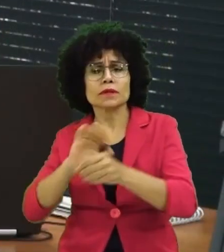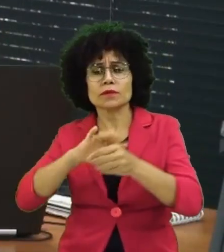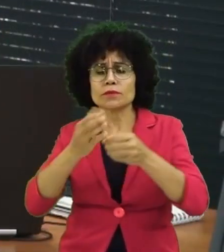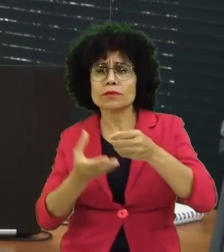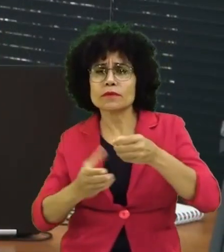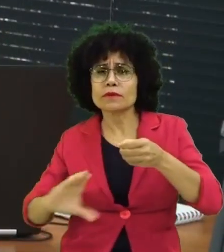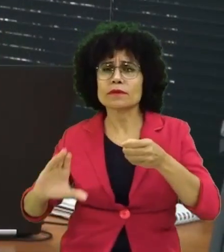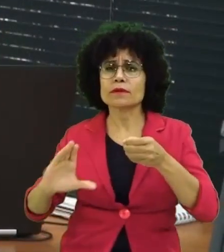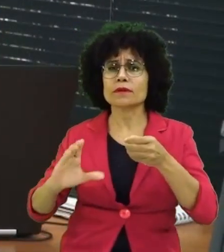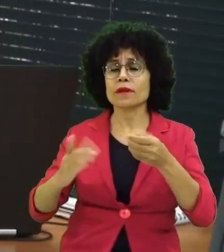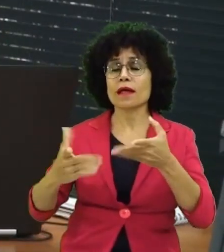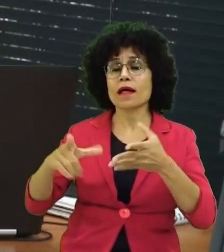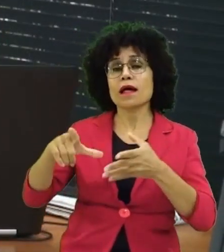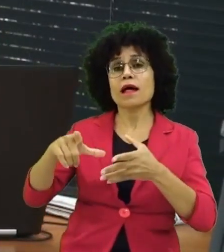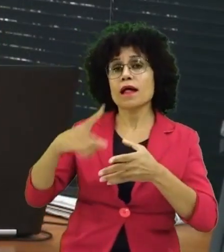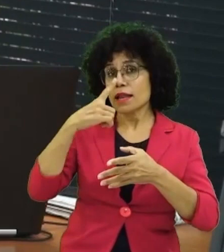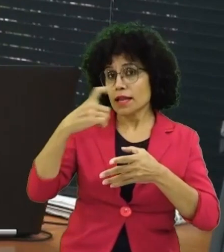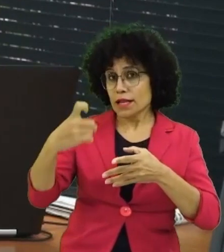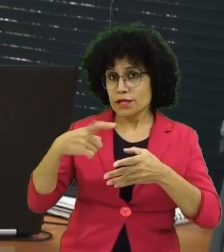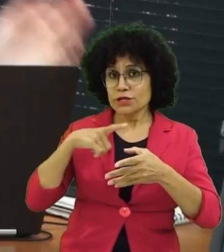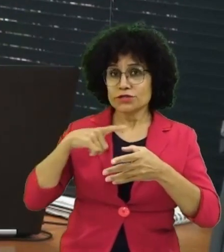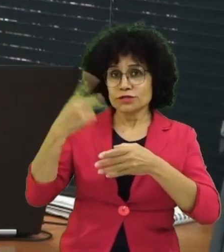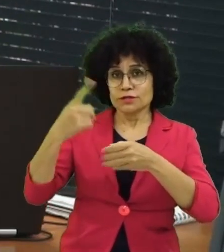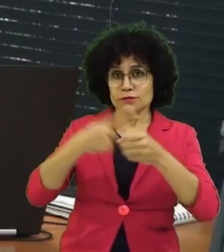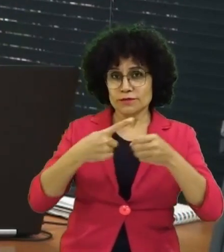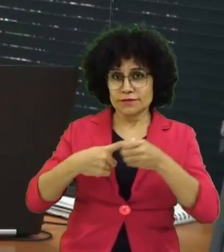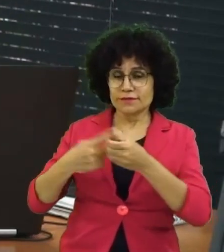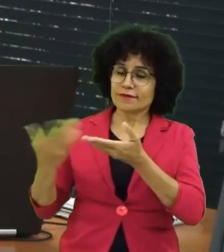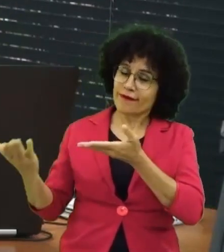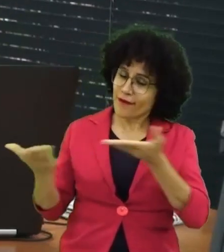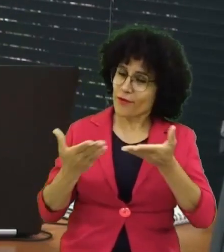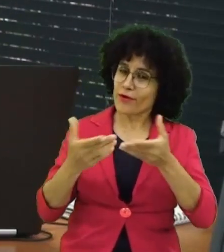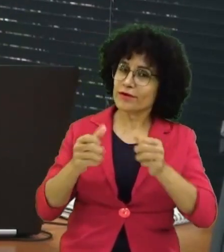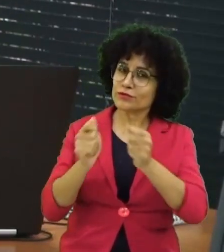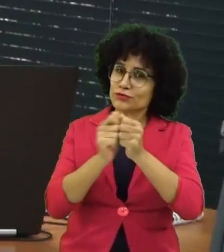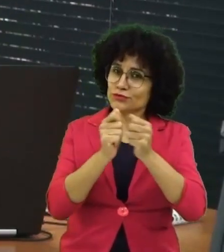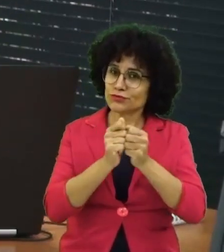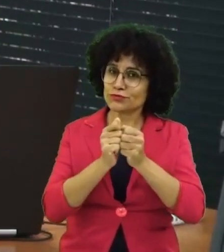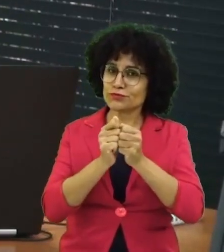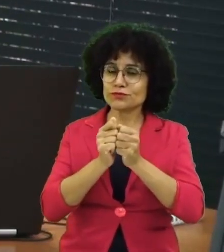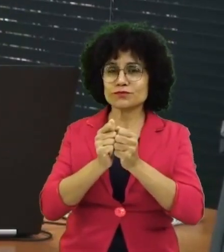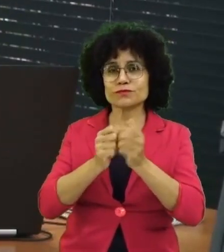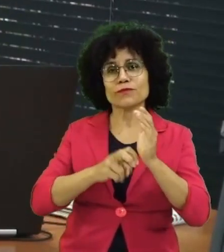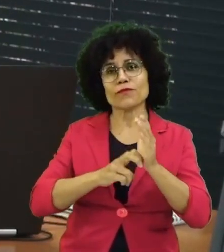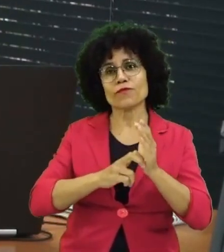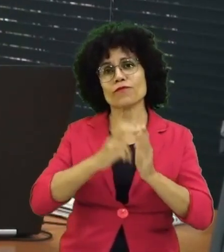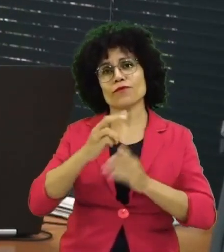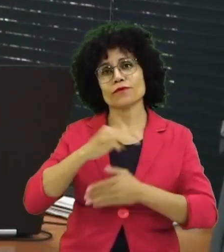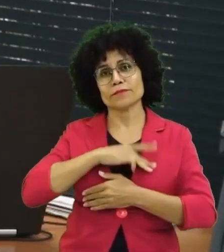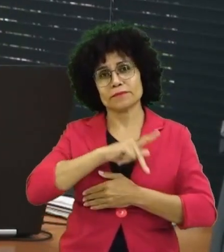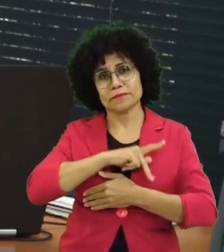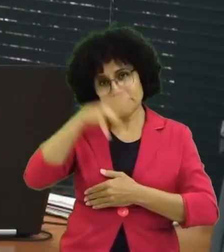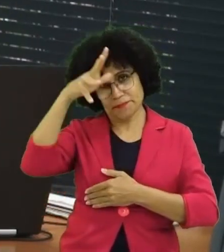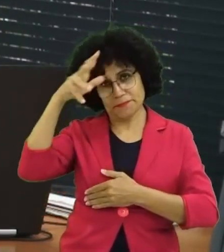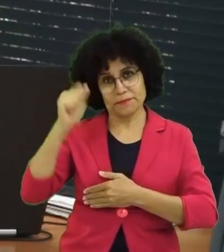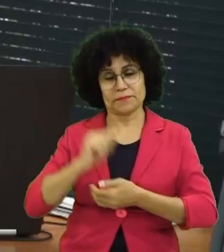coleta de lixo na sua cidade? Então fique com a gente, nós iniciamos agora mais um Vozes do MPMT.